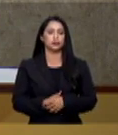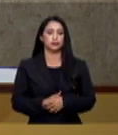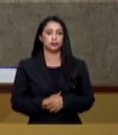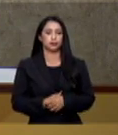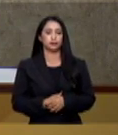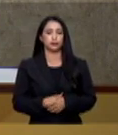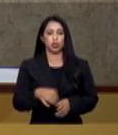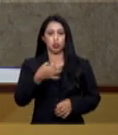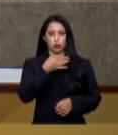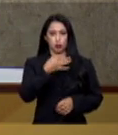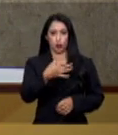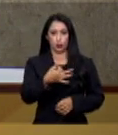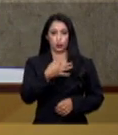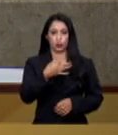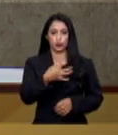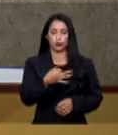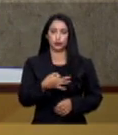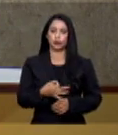Som.